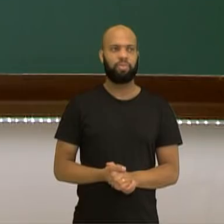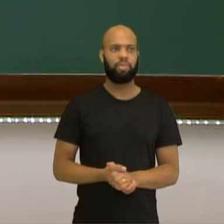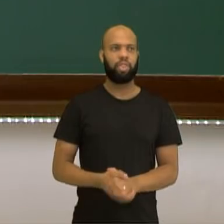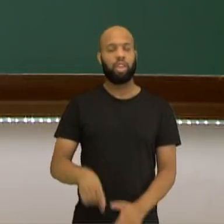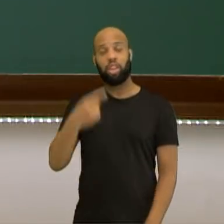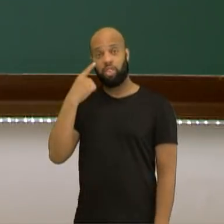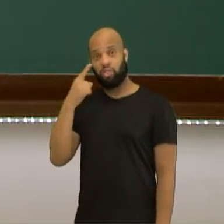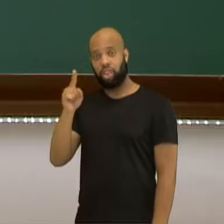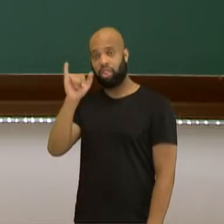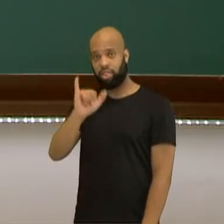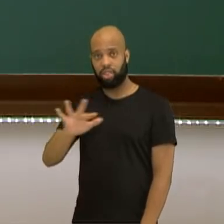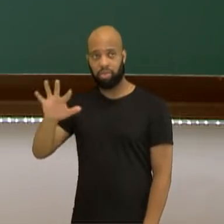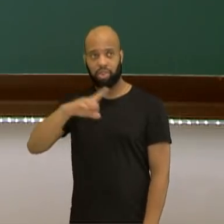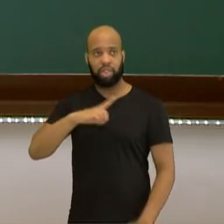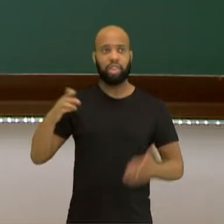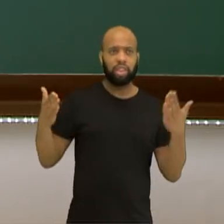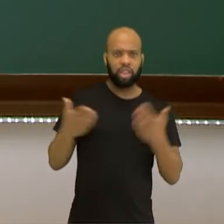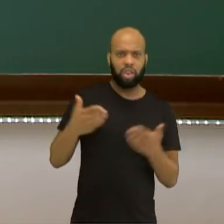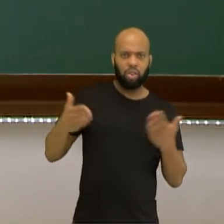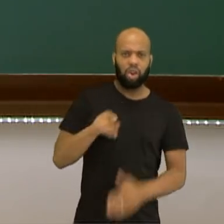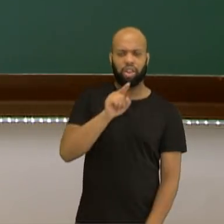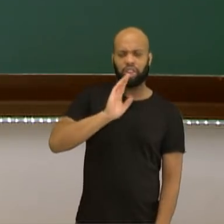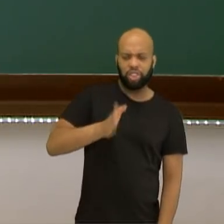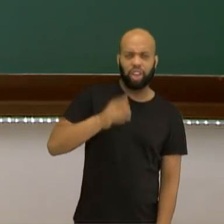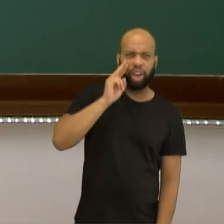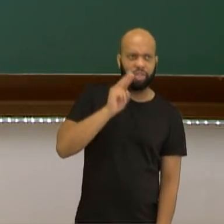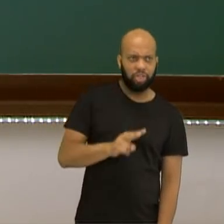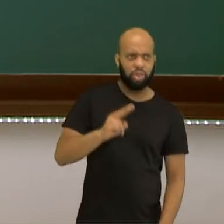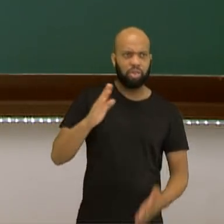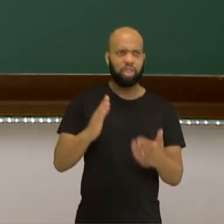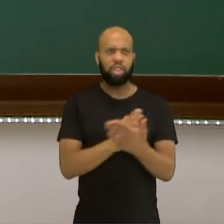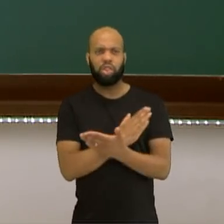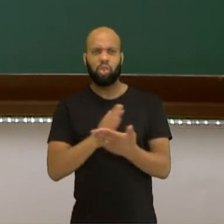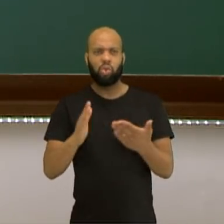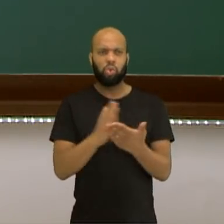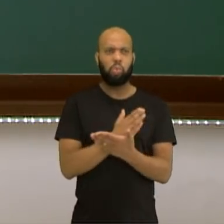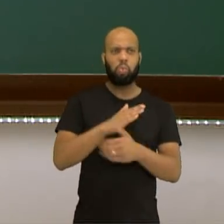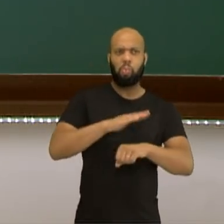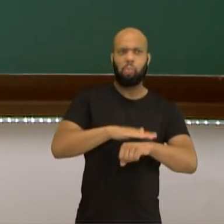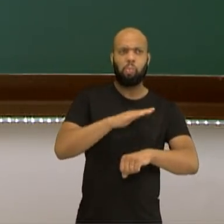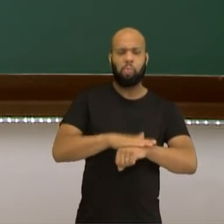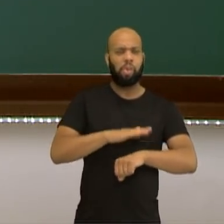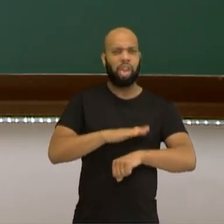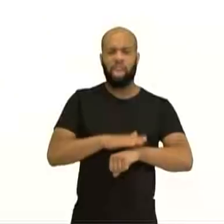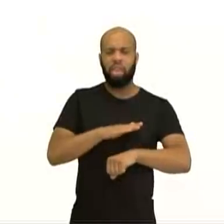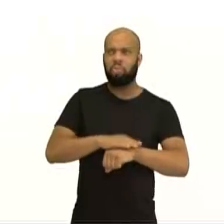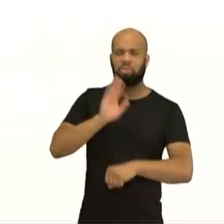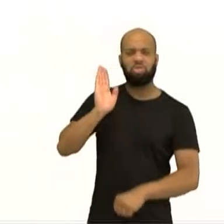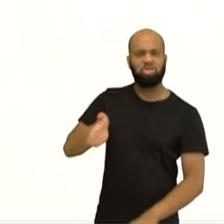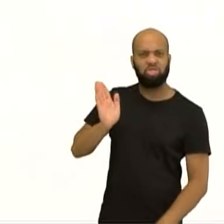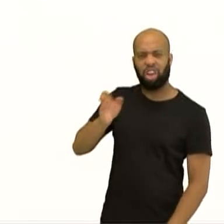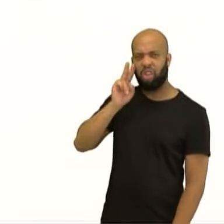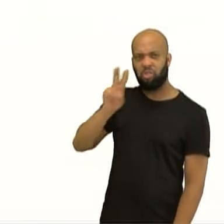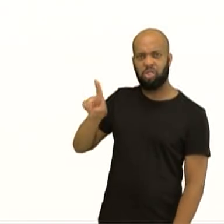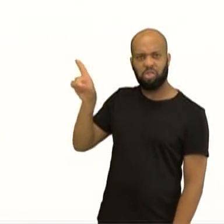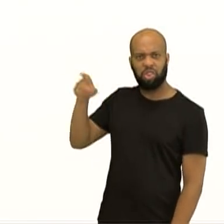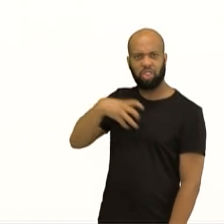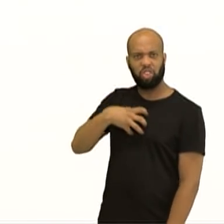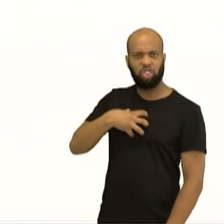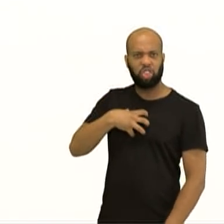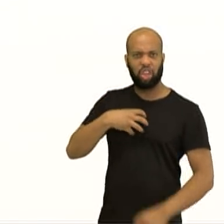Olhando essas imagens aqui, vocês já viram em algum lugar? Lembra vocês alguma coisa, né?